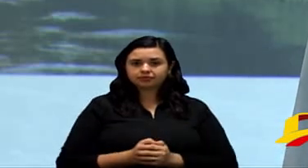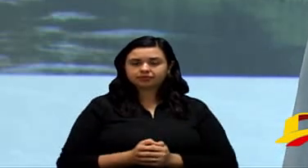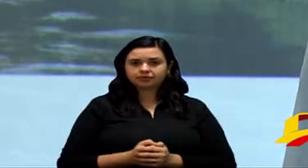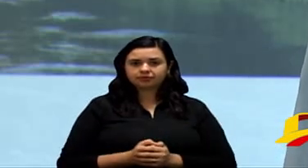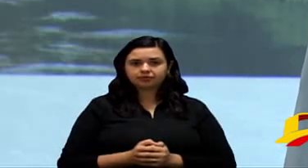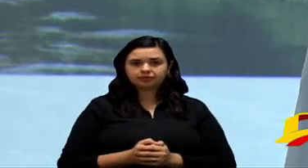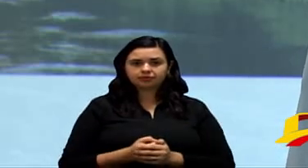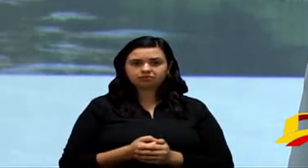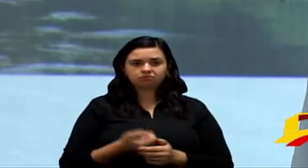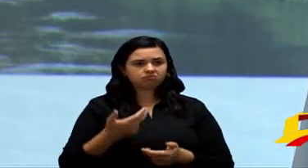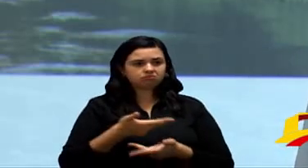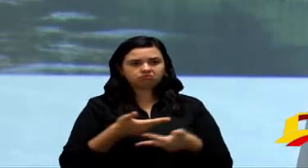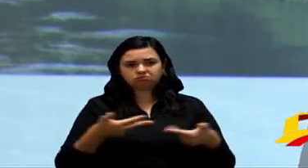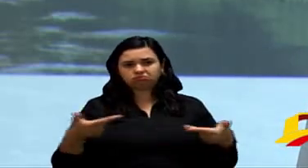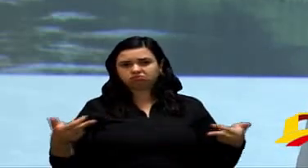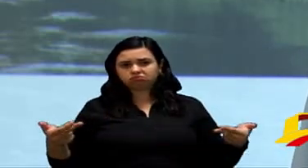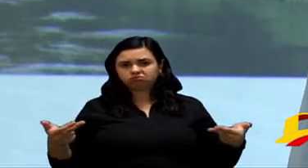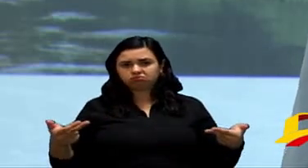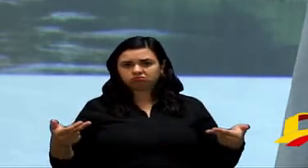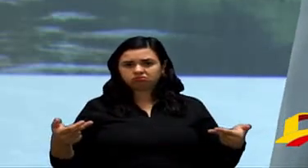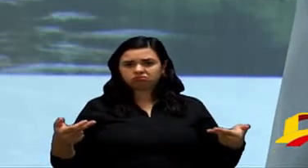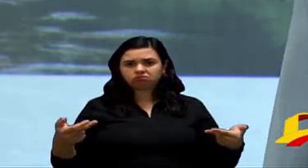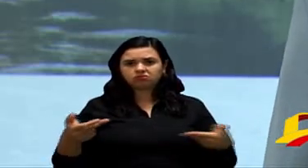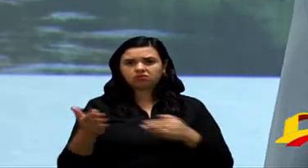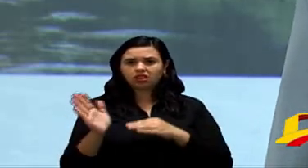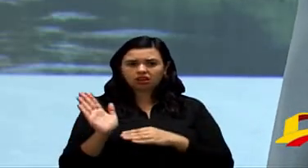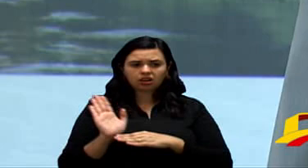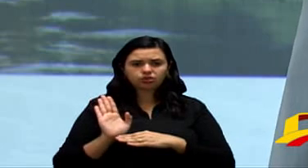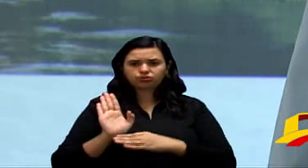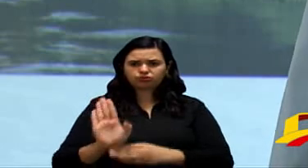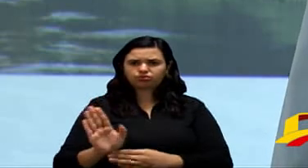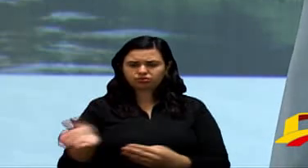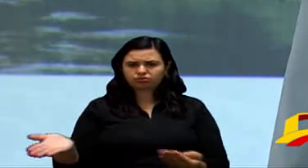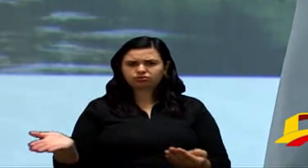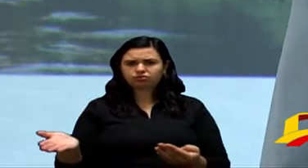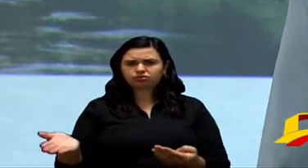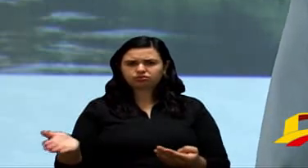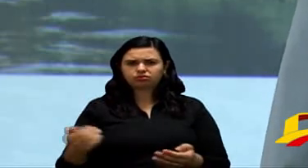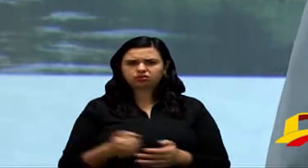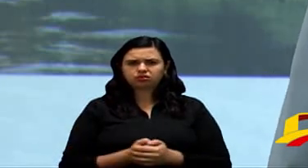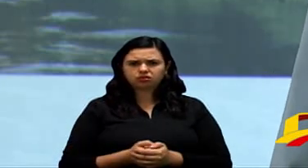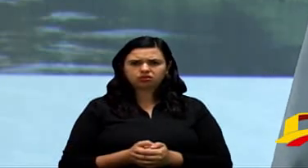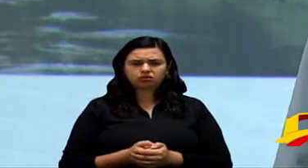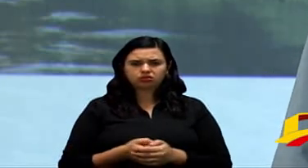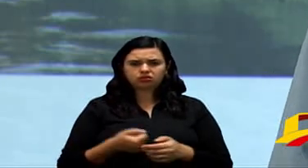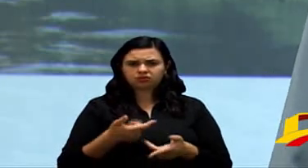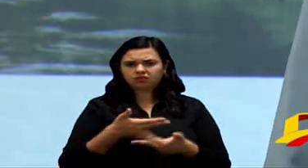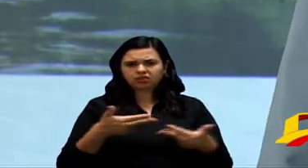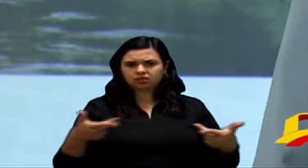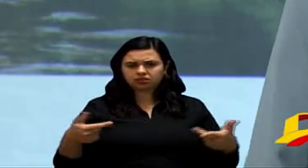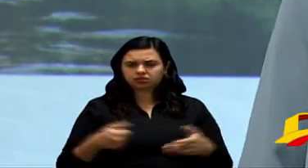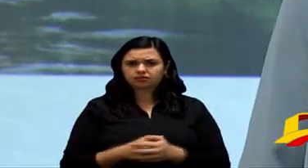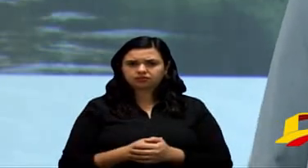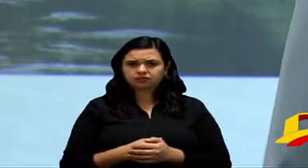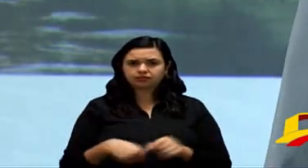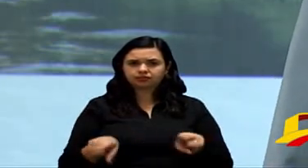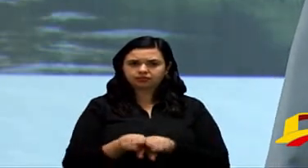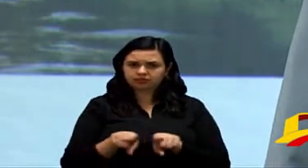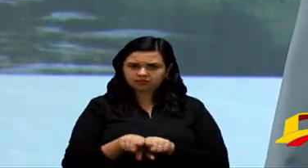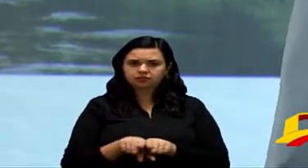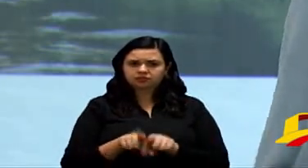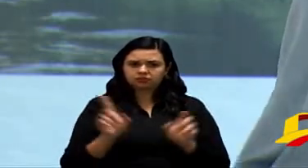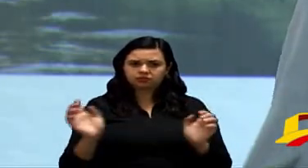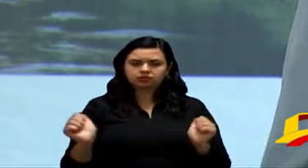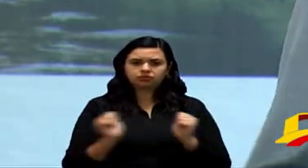tipo de intermediação de benefício incluído os vereadores de esquerda